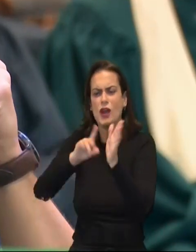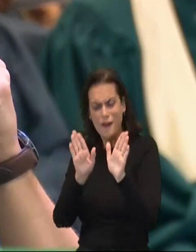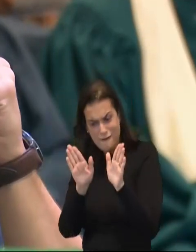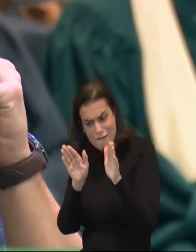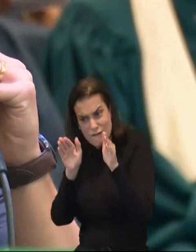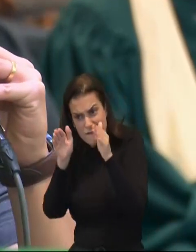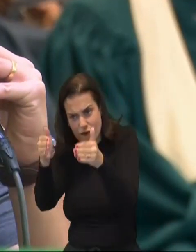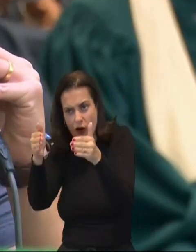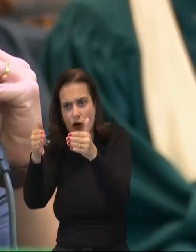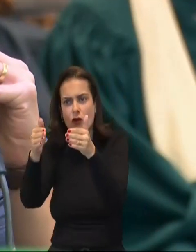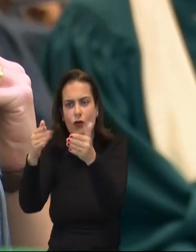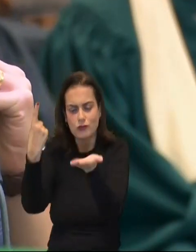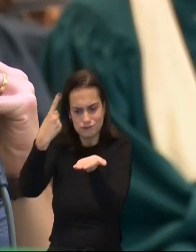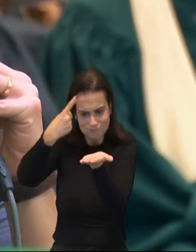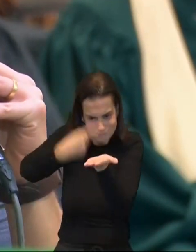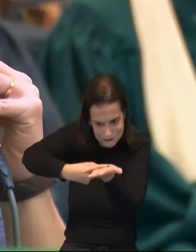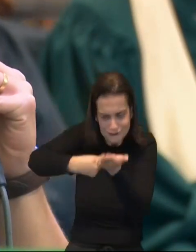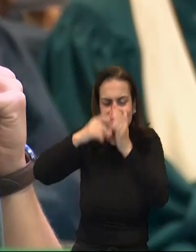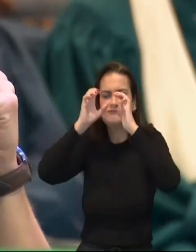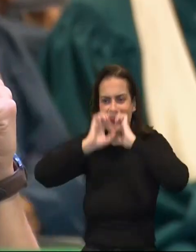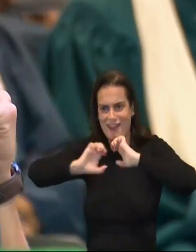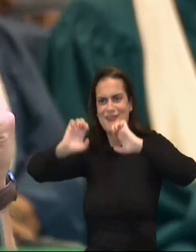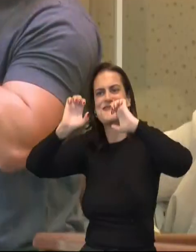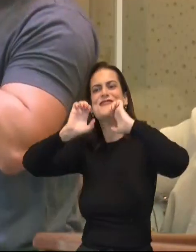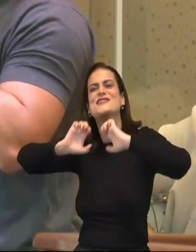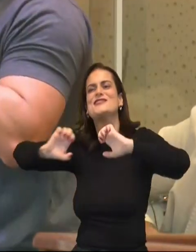foco na missão,